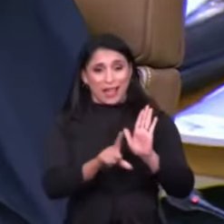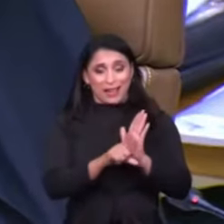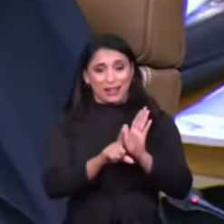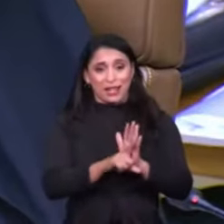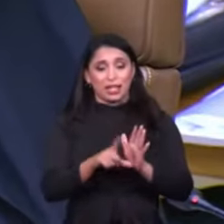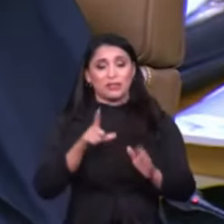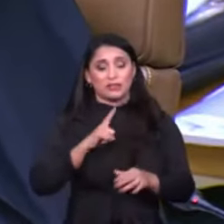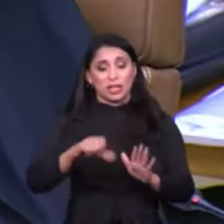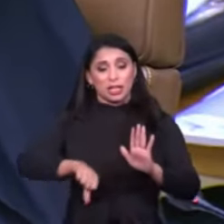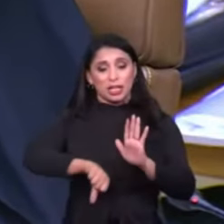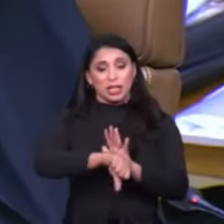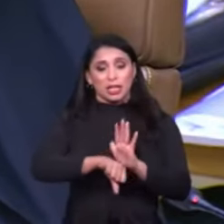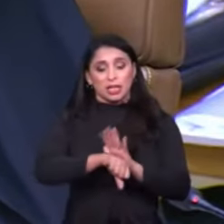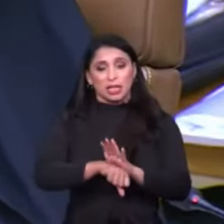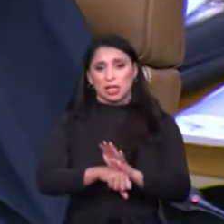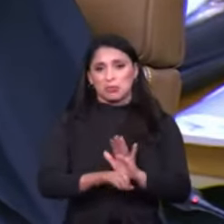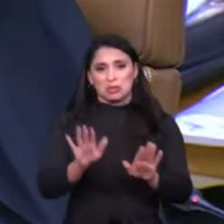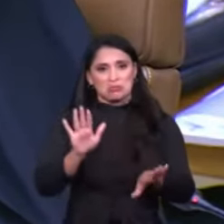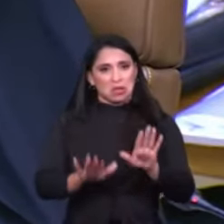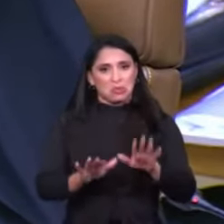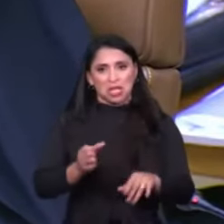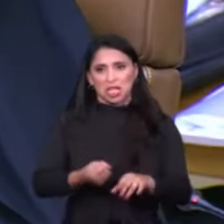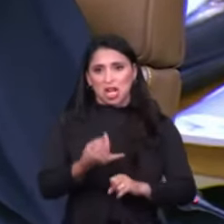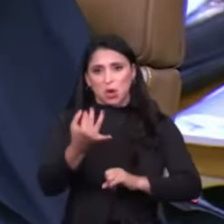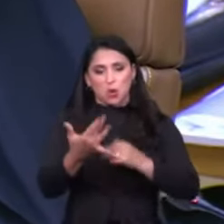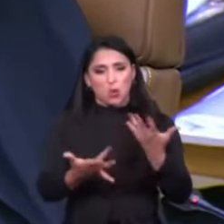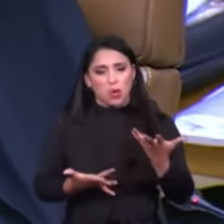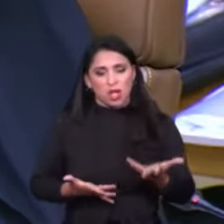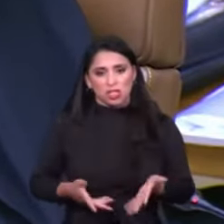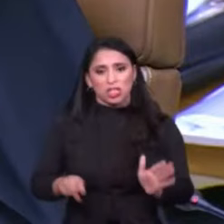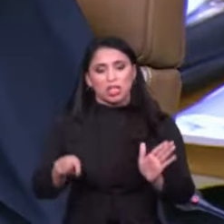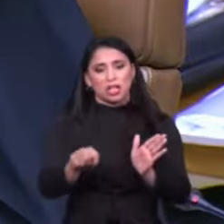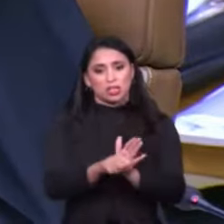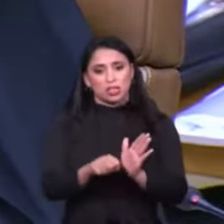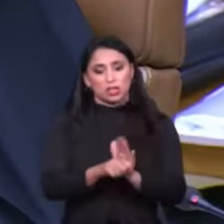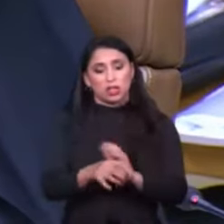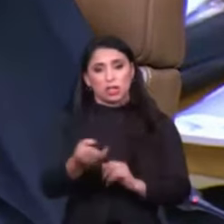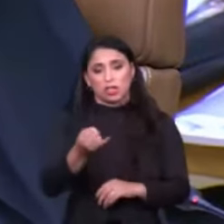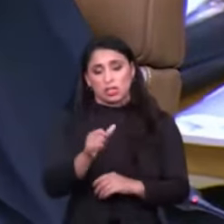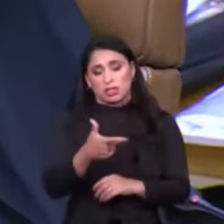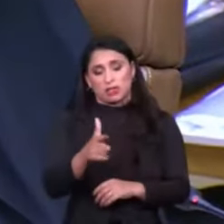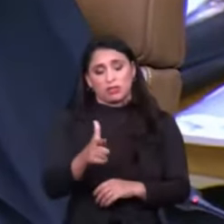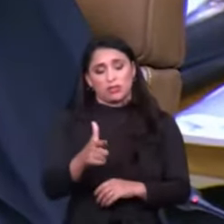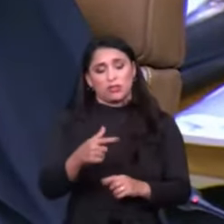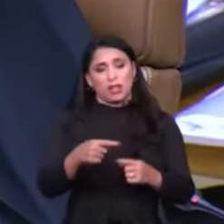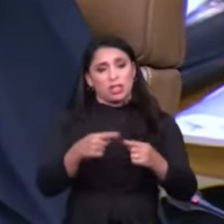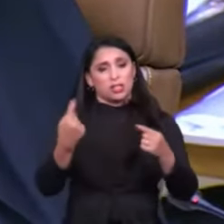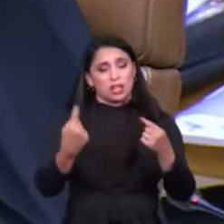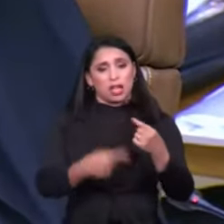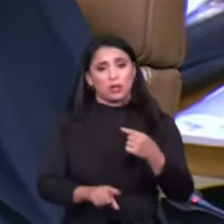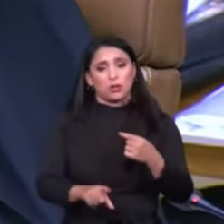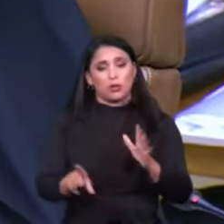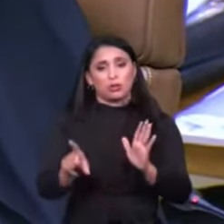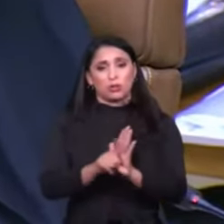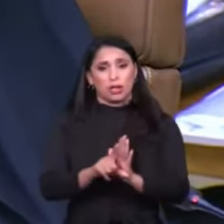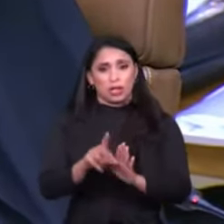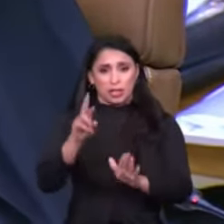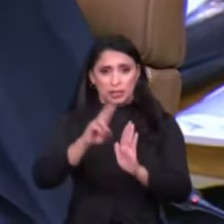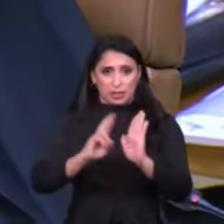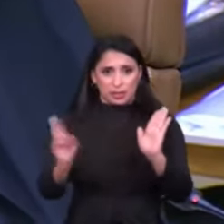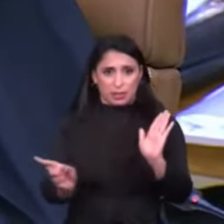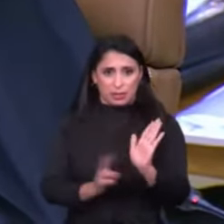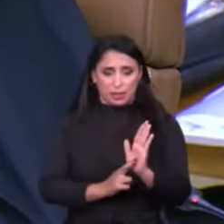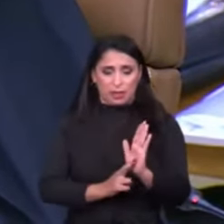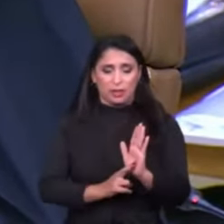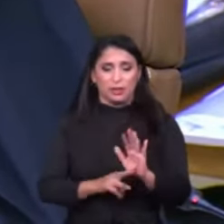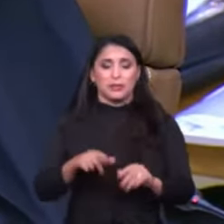porte, independentemente da quantidade de entorpecentes e drogas afins, sem autorização ou em desacordo com determinação legal ou regulamentar.